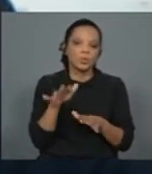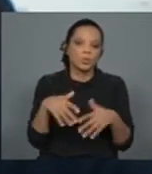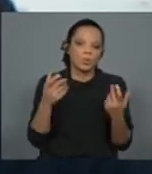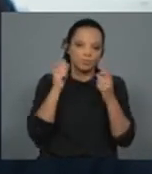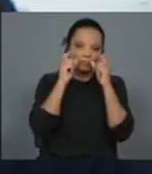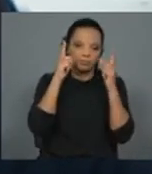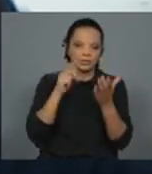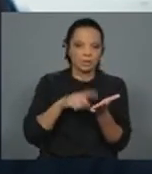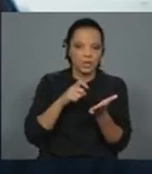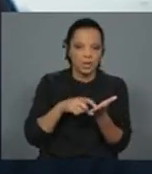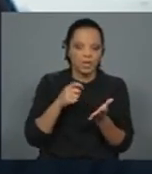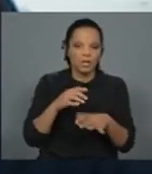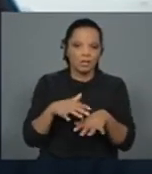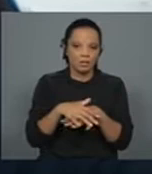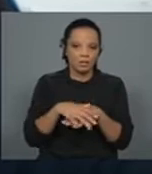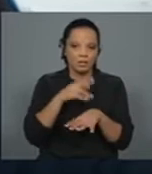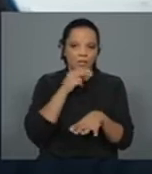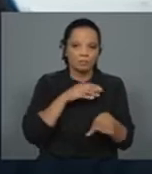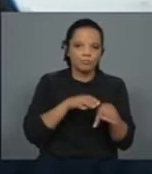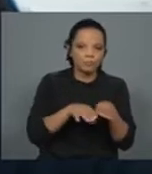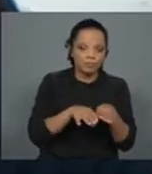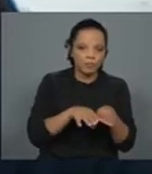alertou-se para a necessidade de uma rede sísmica,